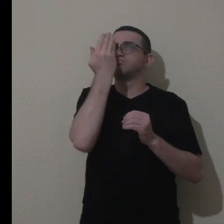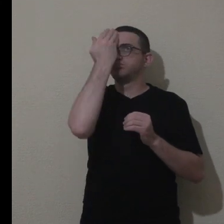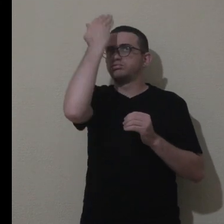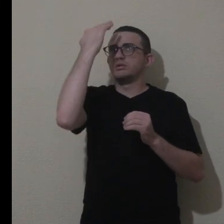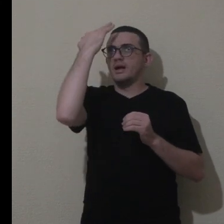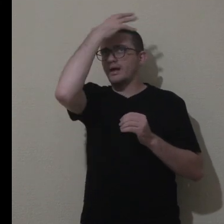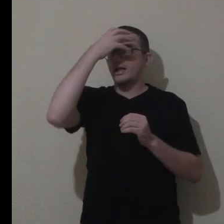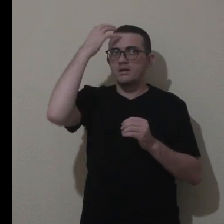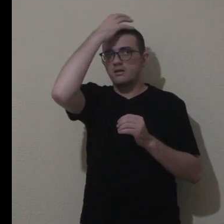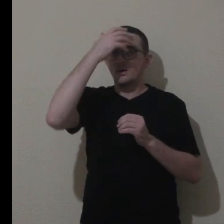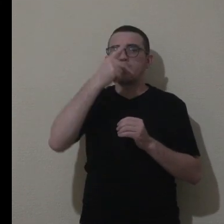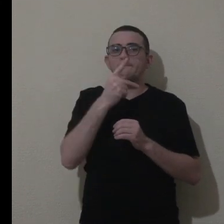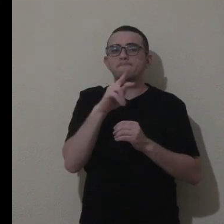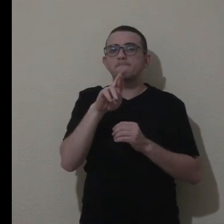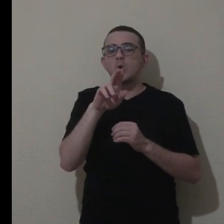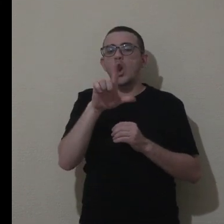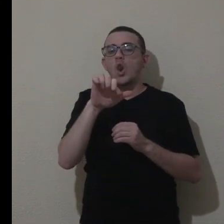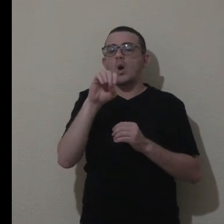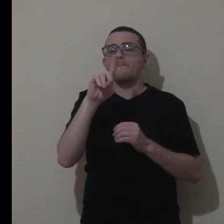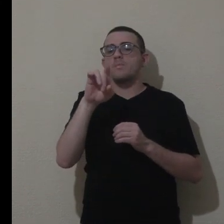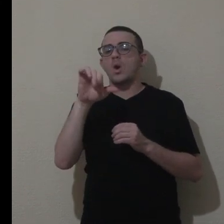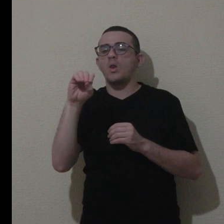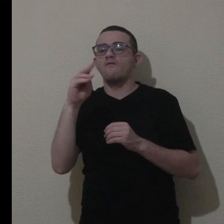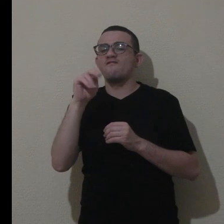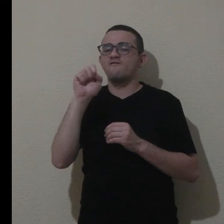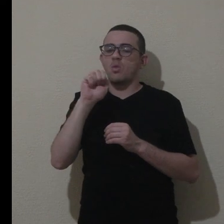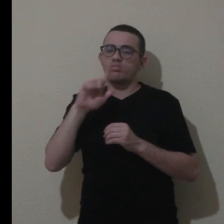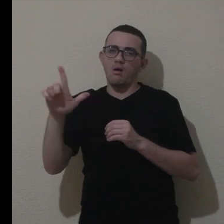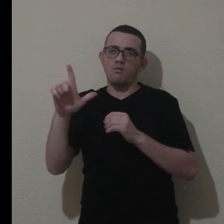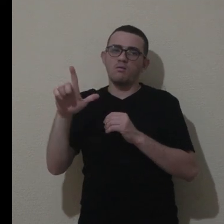né, parte do cérebro, destruindo o lobo frontal. E